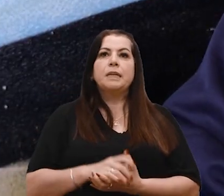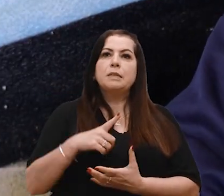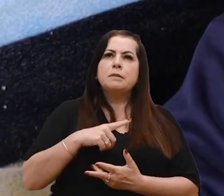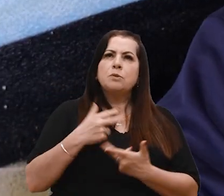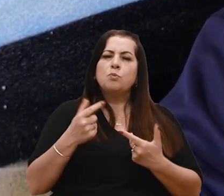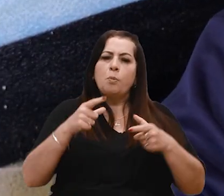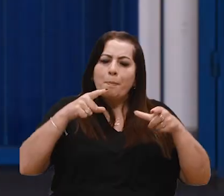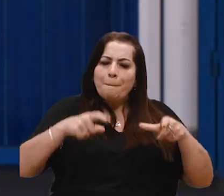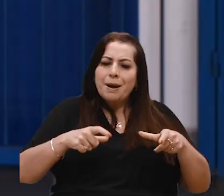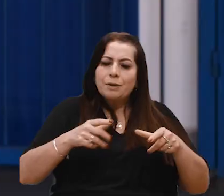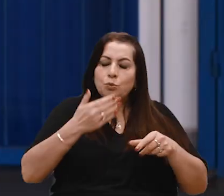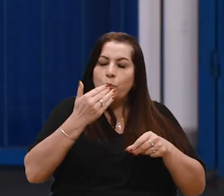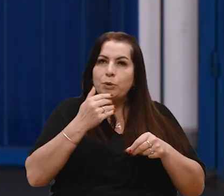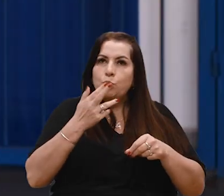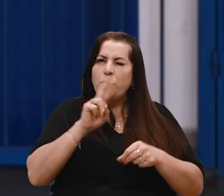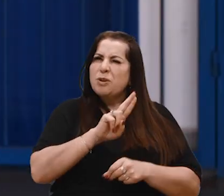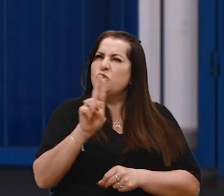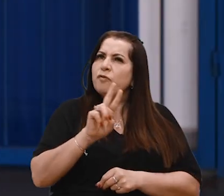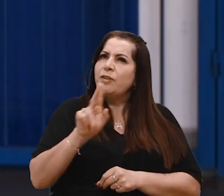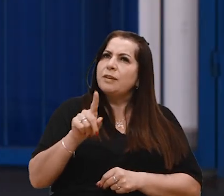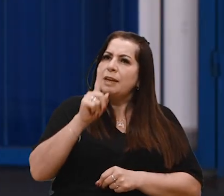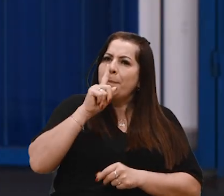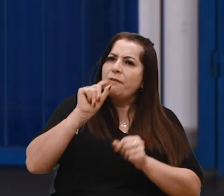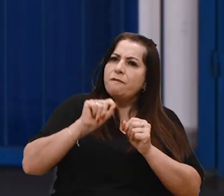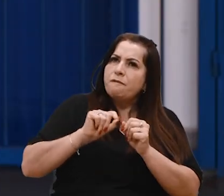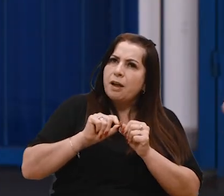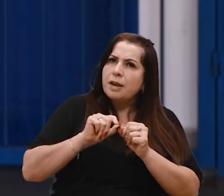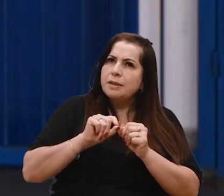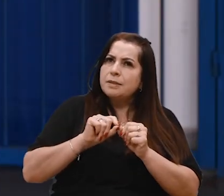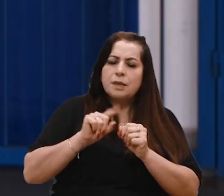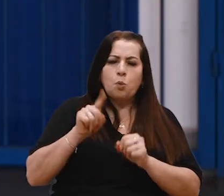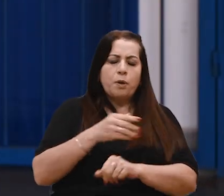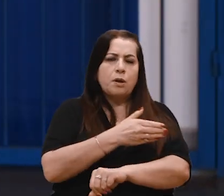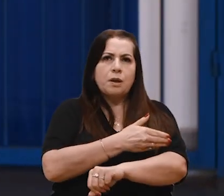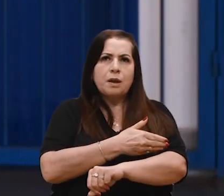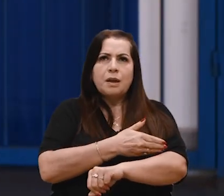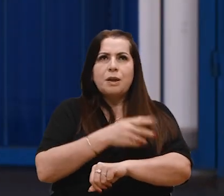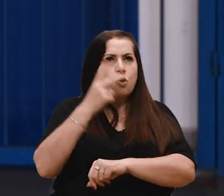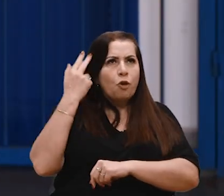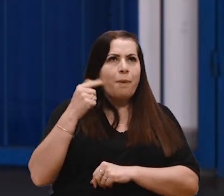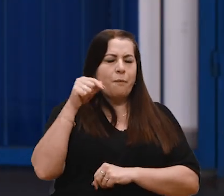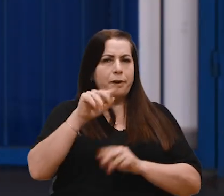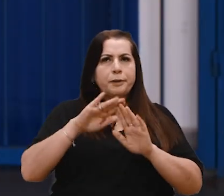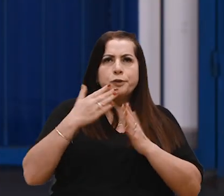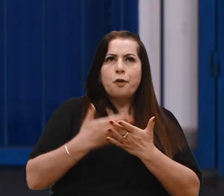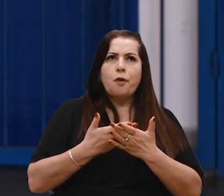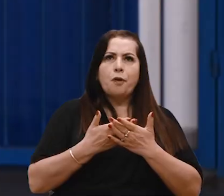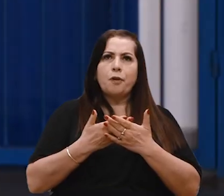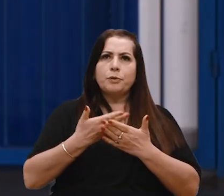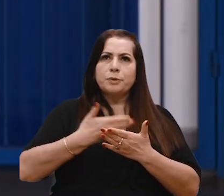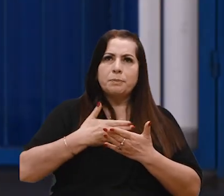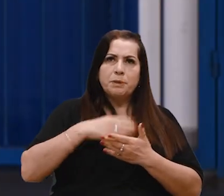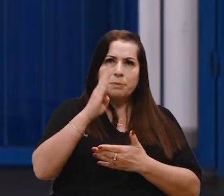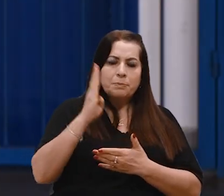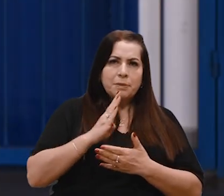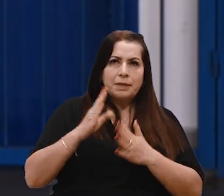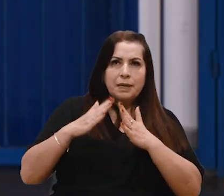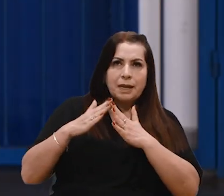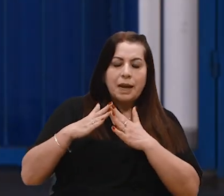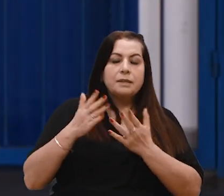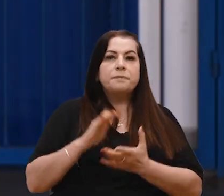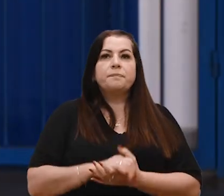assim. E tem algum prato de nome diferente que a tua mãe faz e que não é comum aqui na escola e nos teus